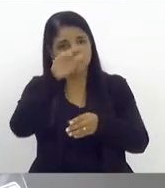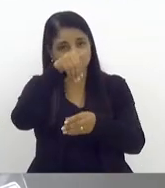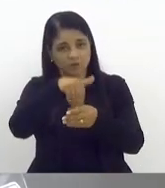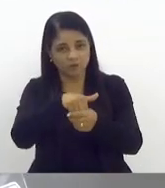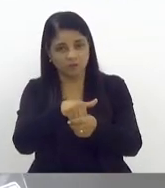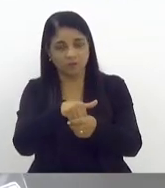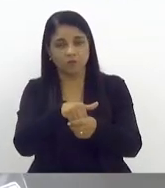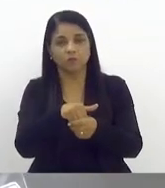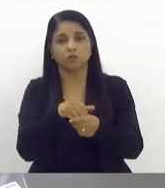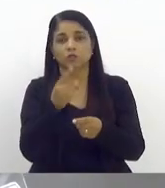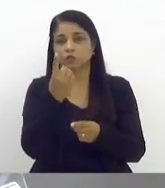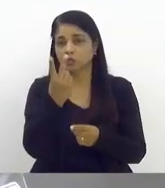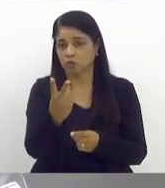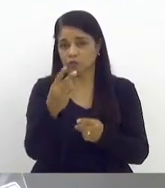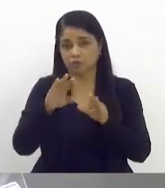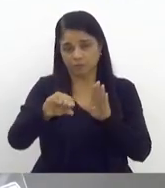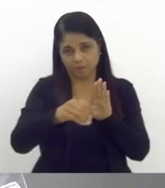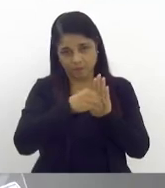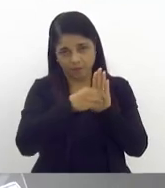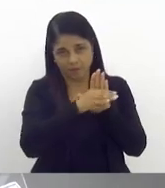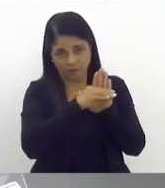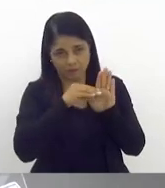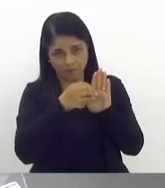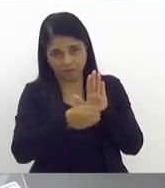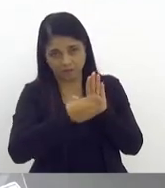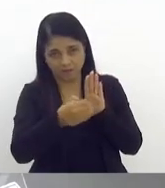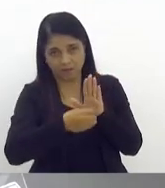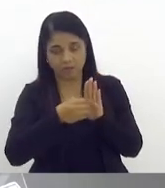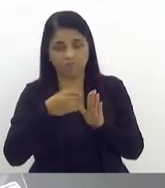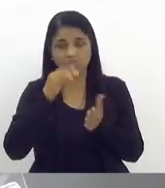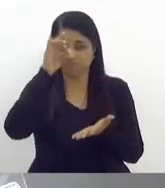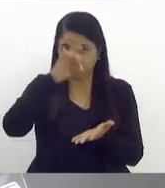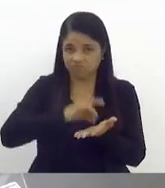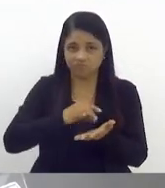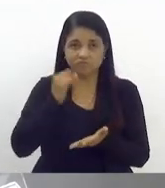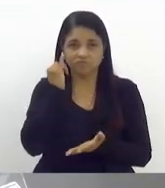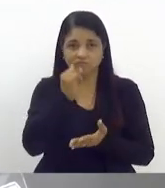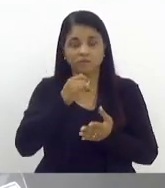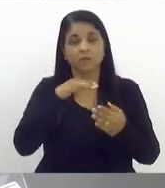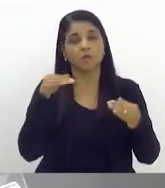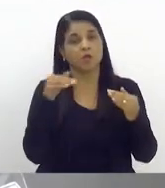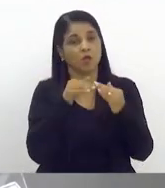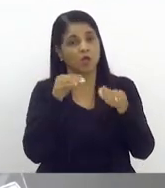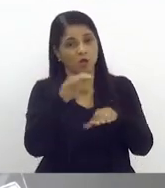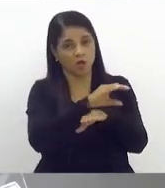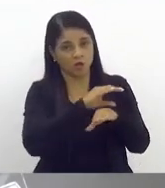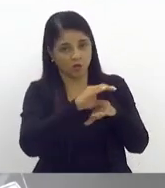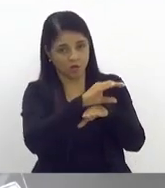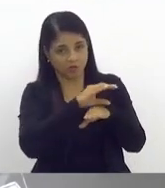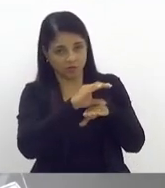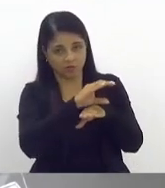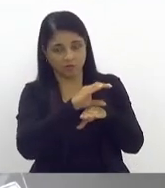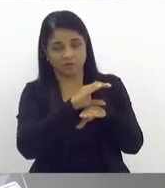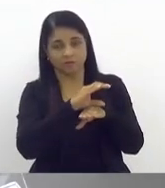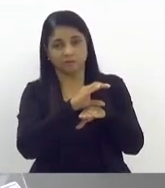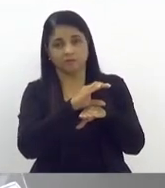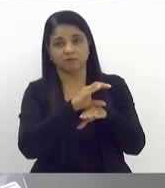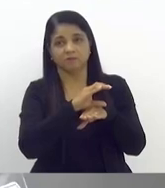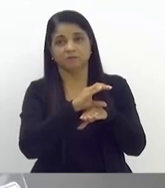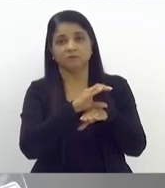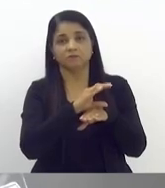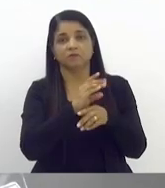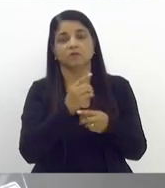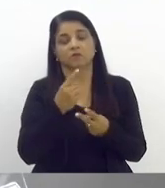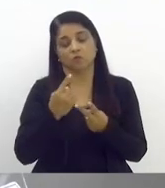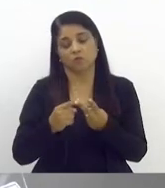são 2 pareceres, o parecer original do relator pela constitucionalidade, então o parecer do relator pela constitucionalidade e o